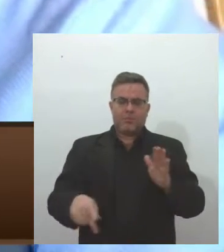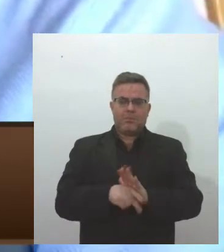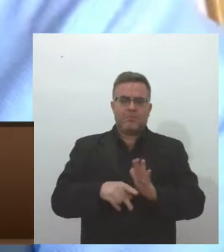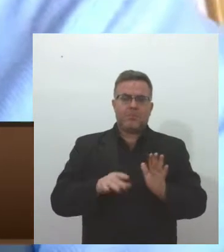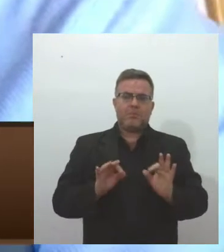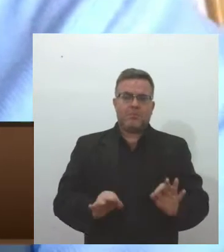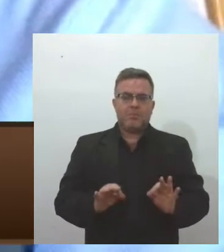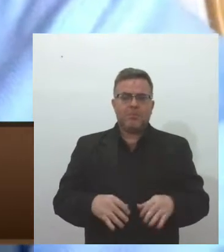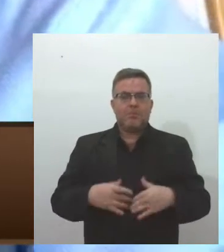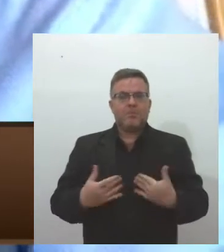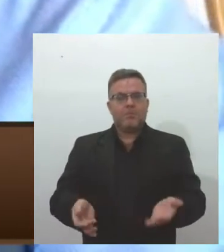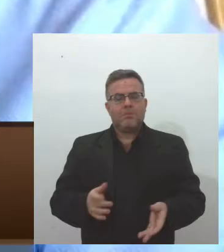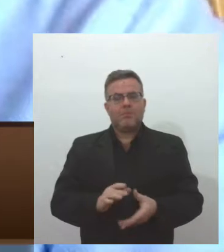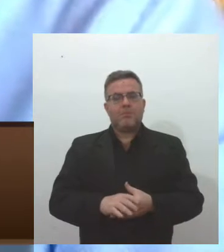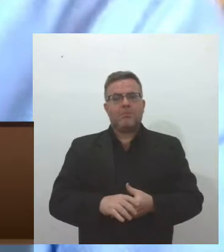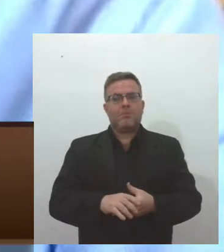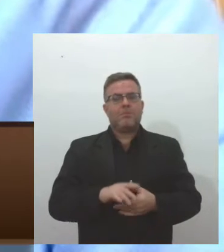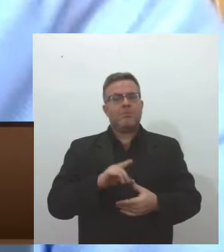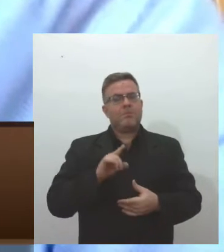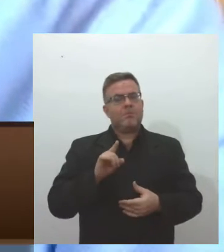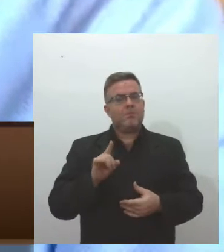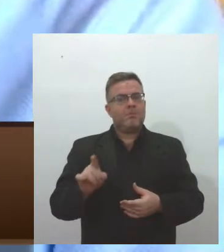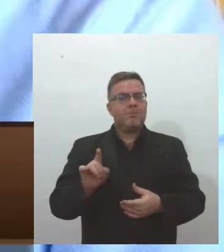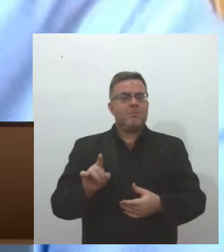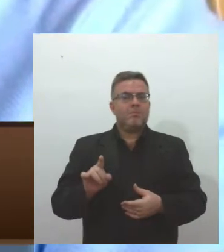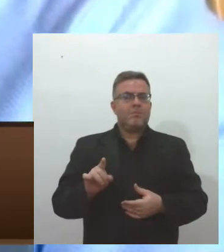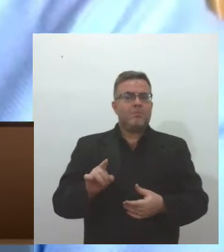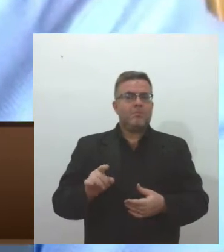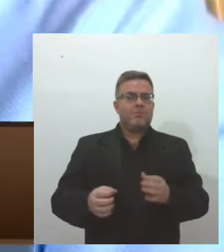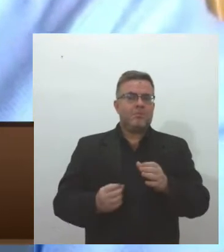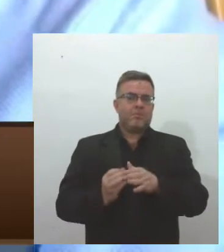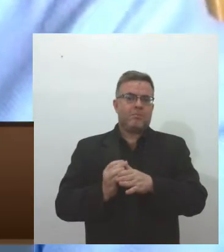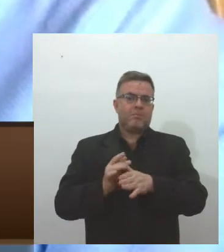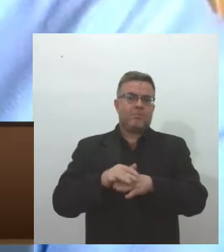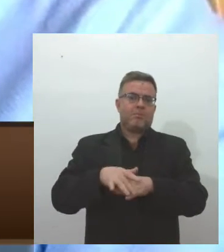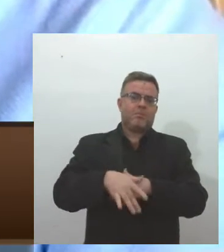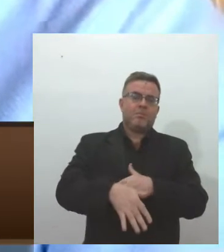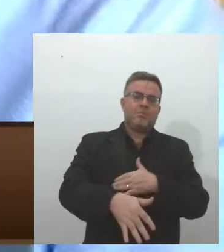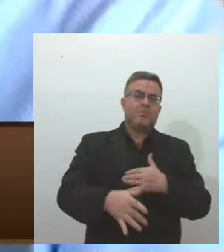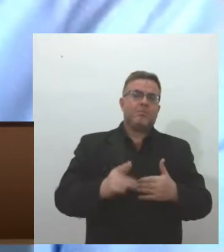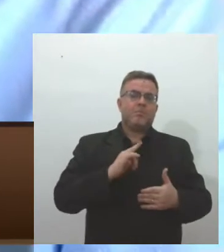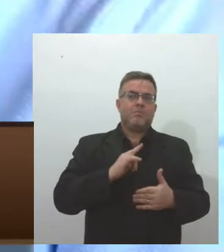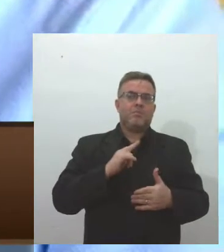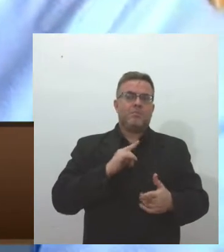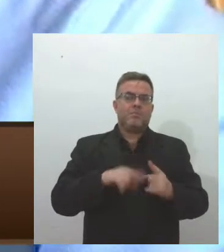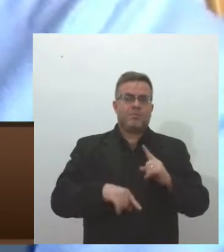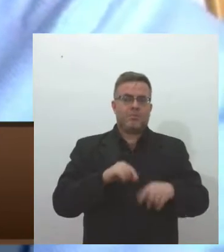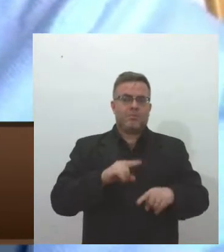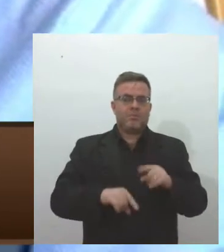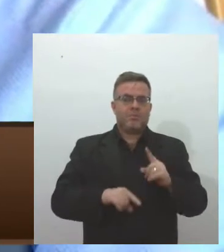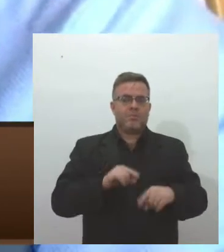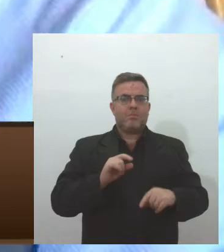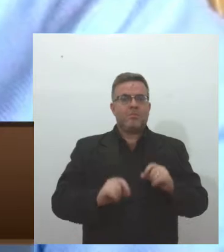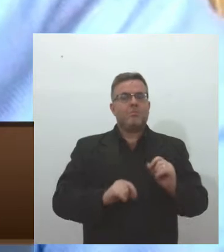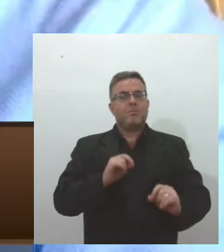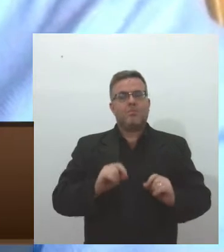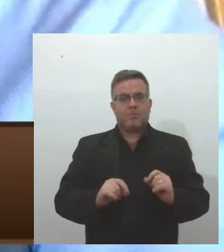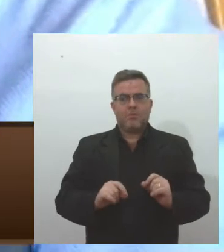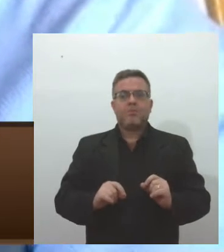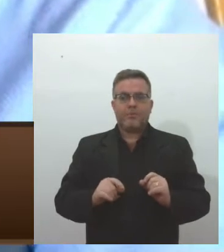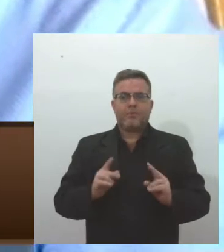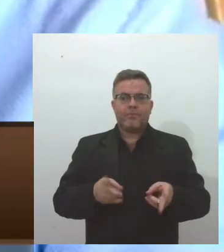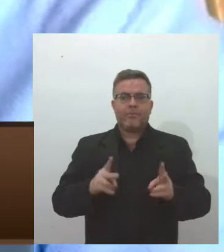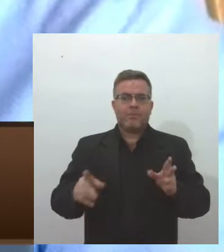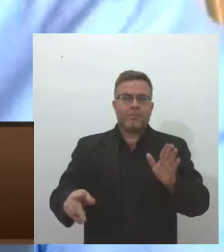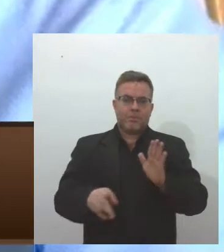Farinha, ali naquela região da Cachoeira de Macambira. Nós já vamos ter ali um produto turístico bastante específico, que